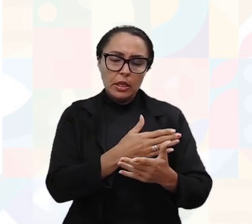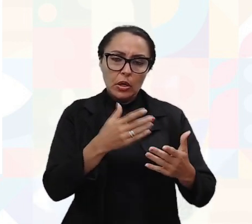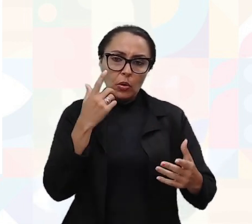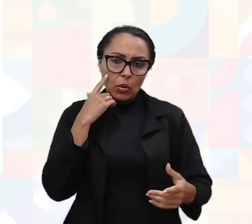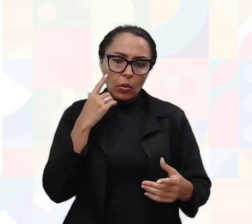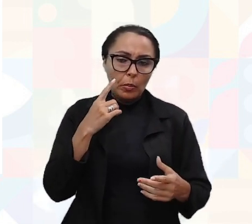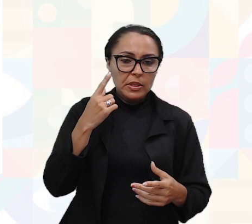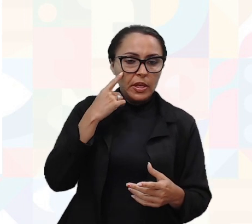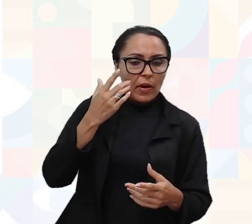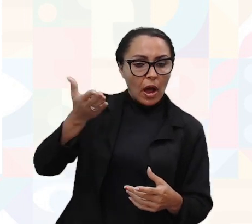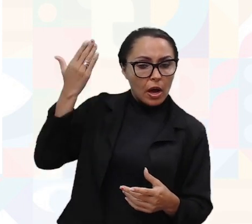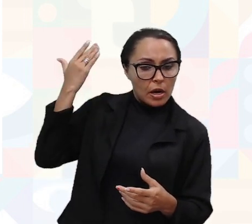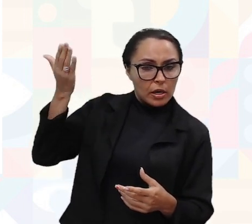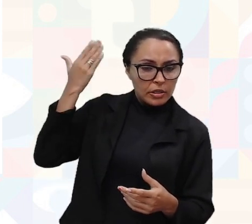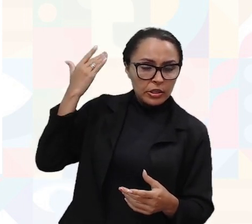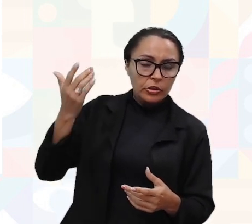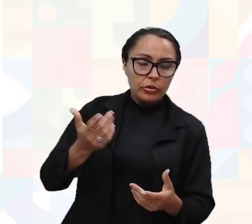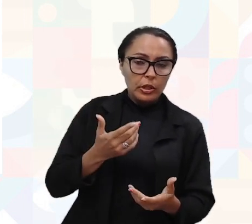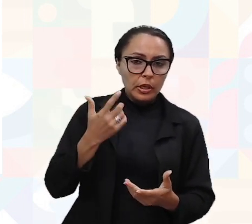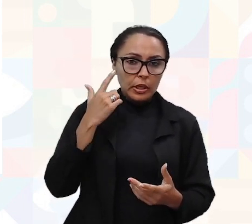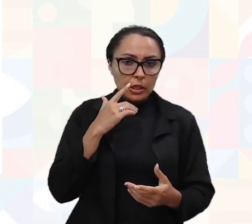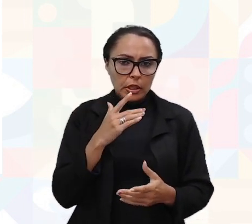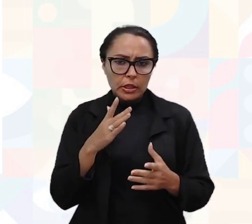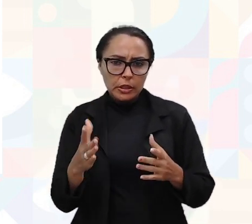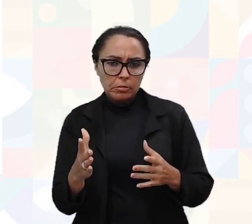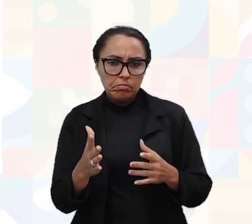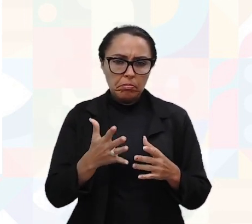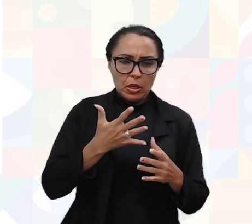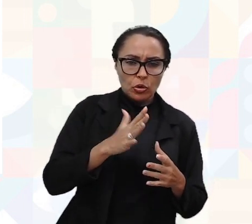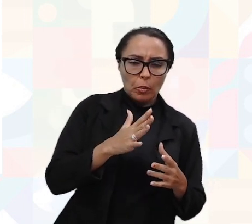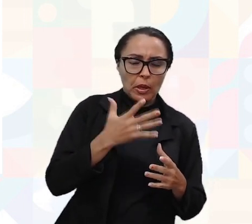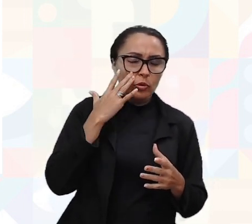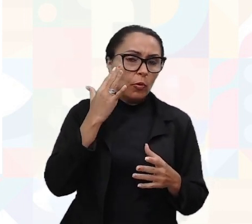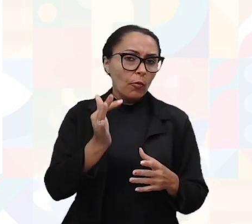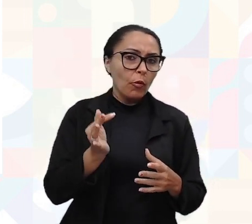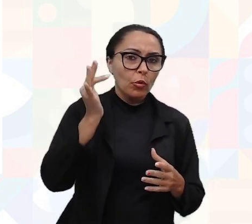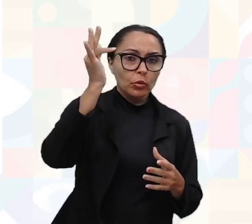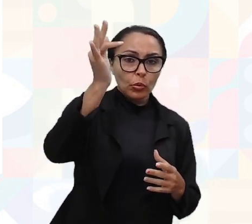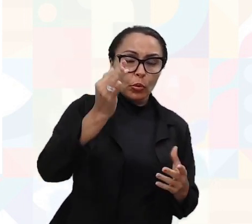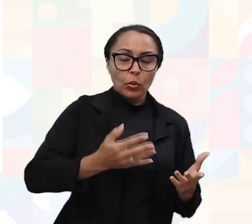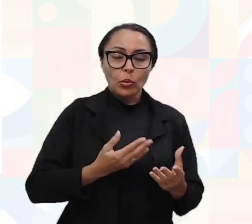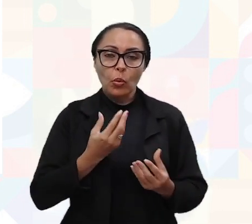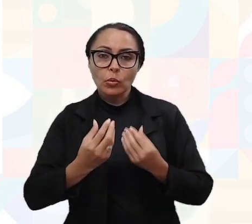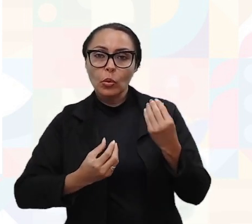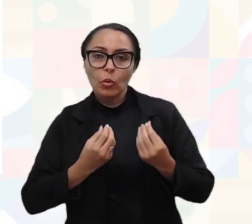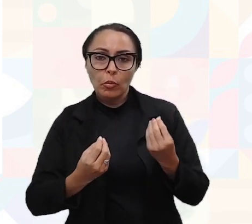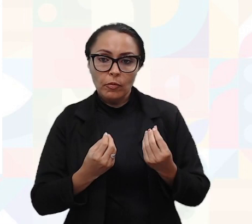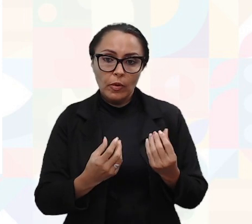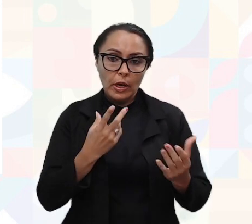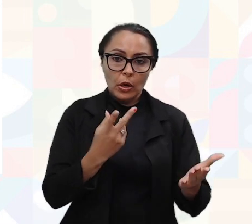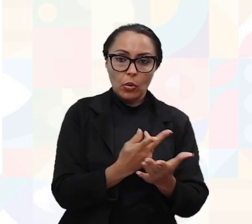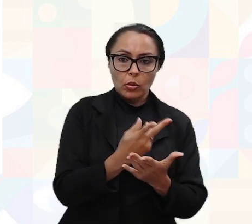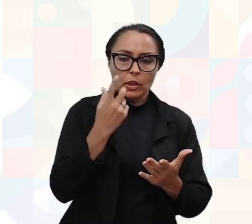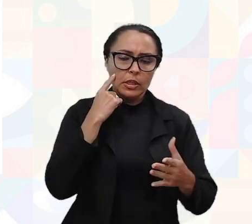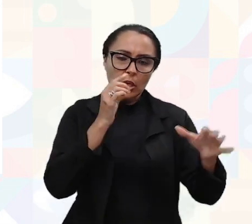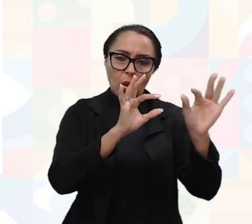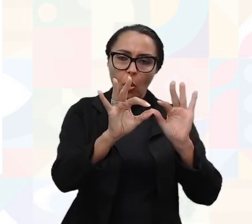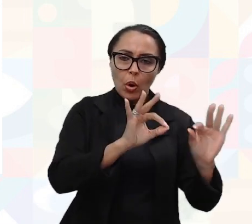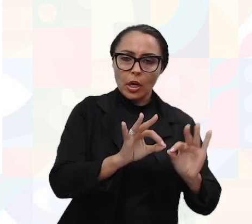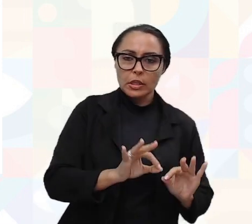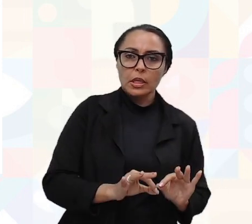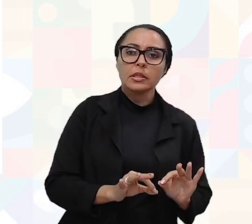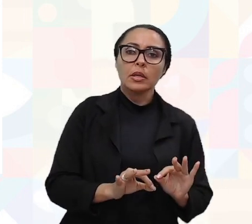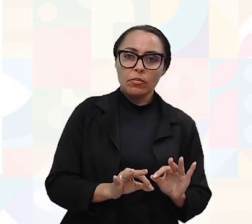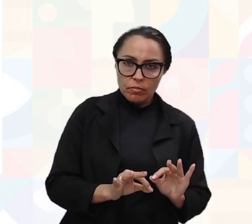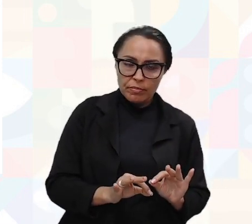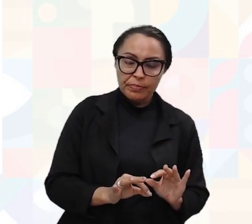produções anteriores e estimar uma demanda futura para poder montar o meu plano de produção.